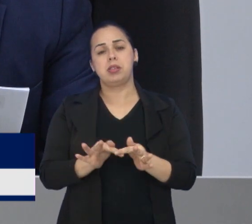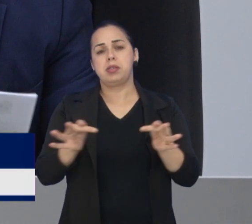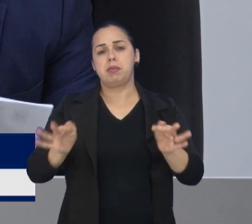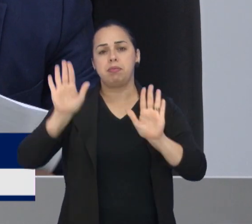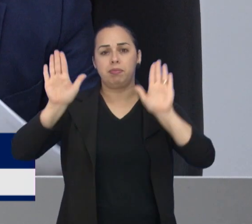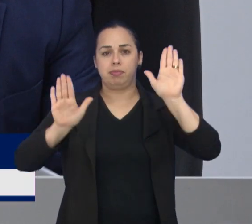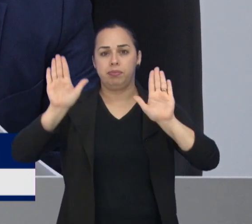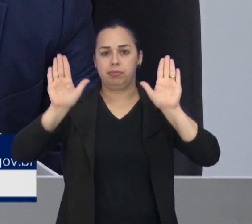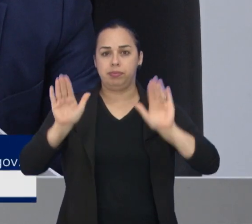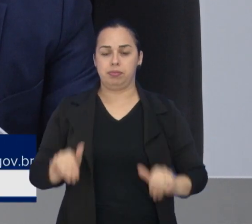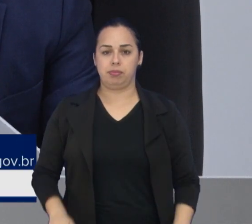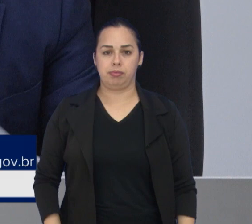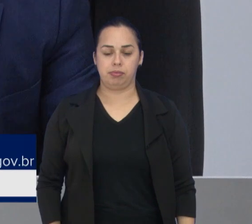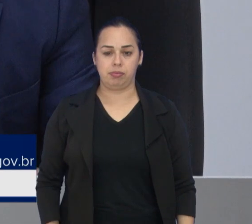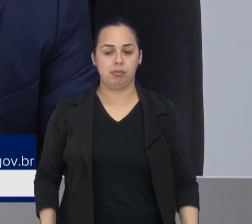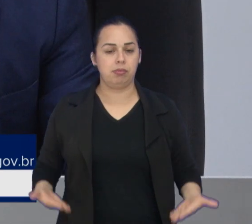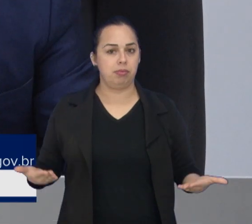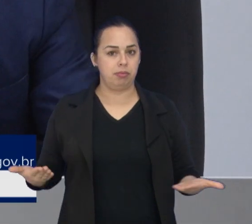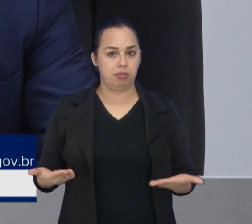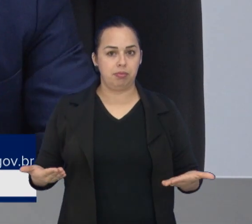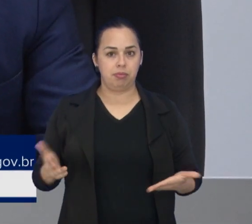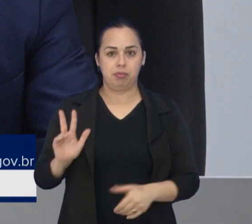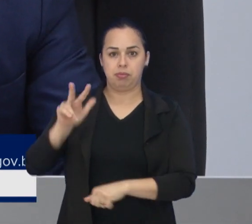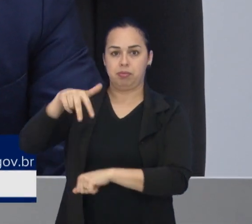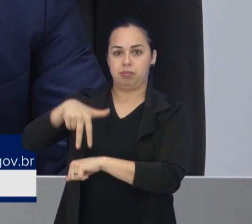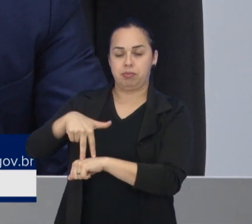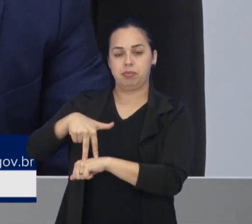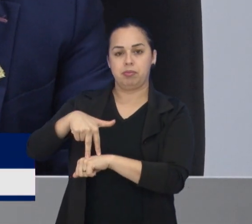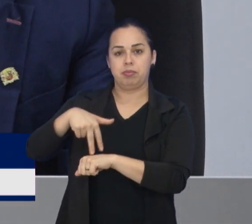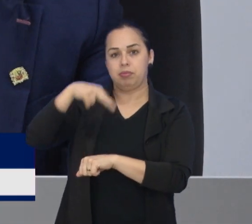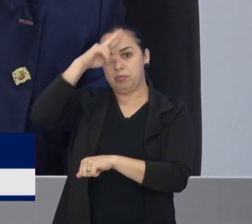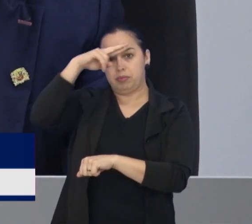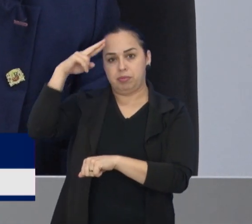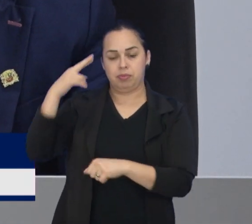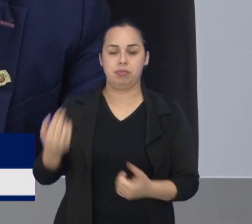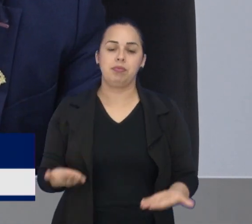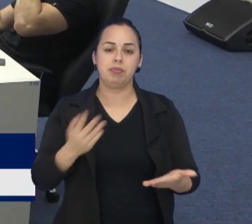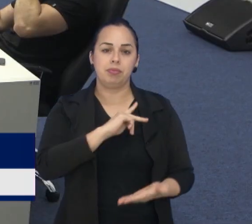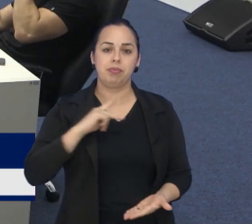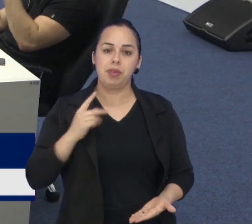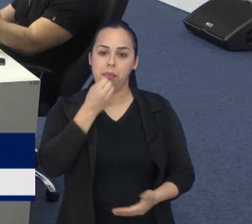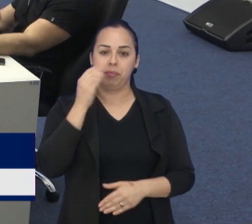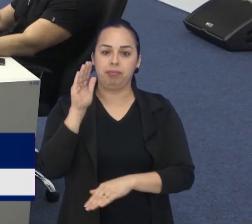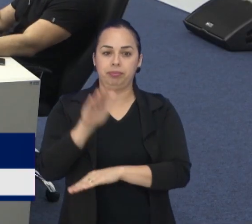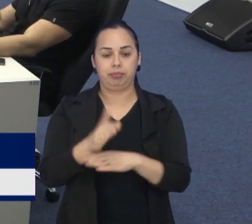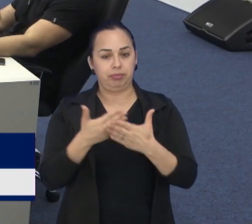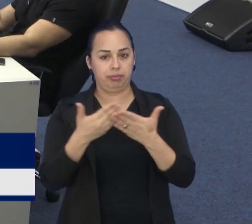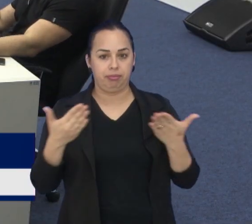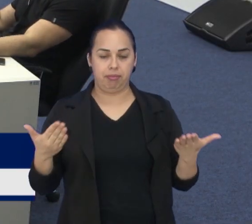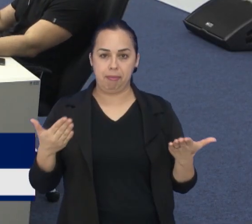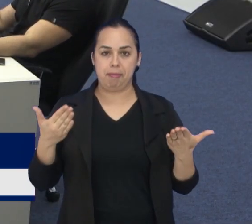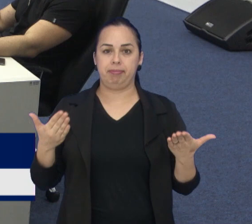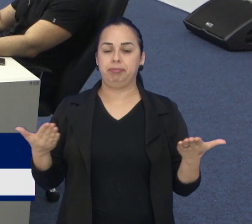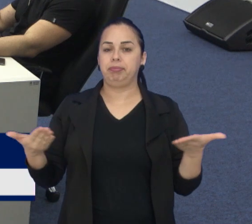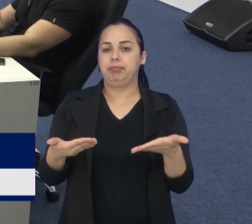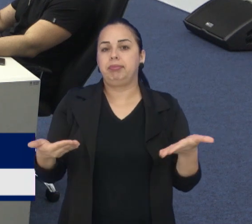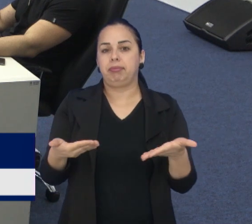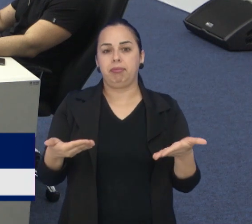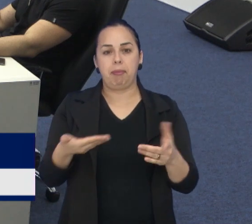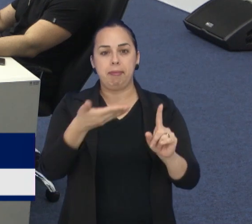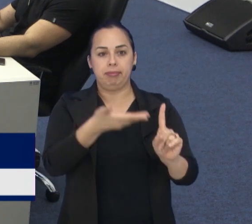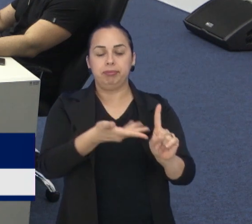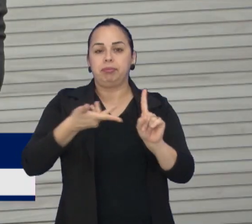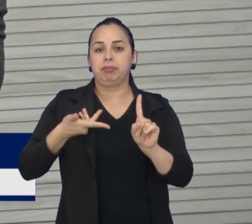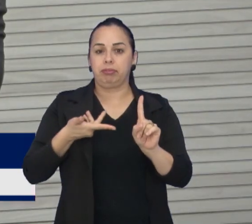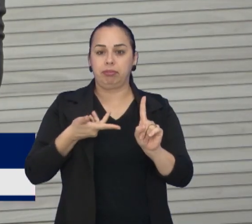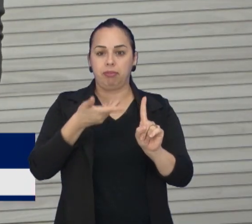simbólica. Questão de ordem, vereador Roberto Chagas. Senhor presidente, boa tarde a todos. Hoje nós recebemos